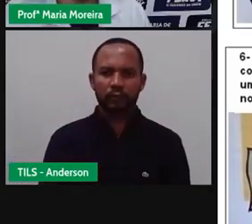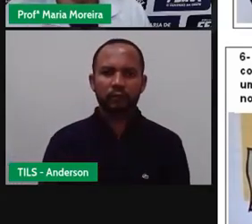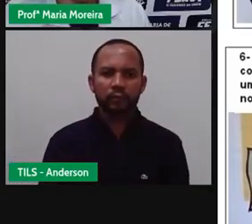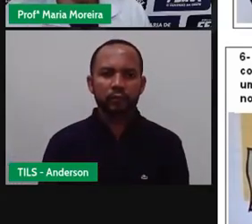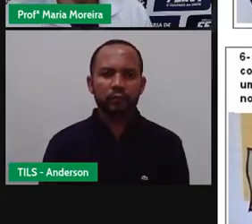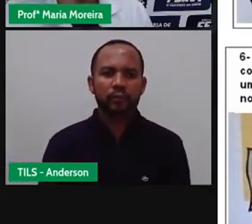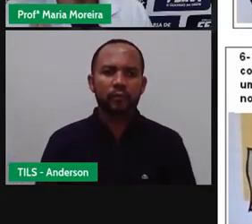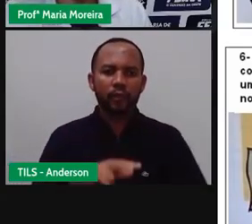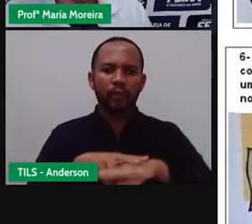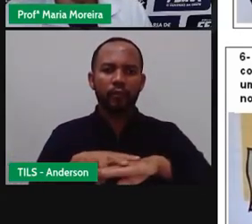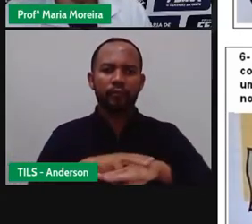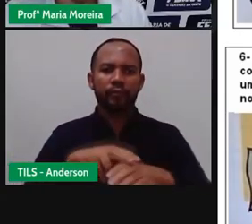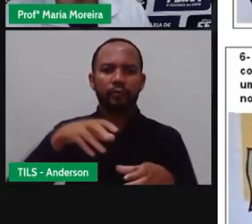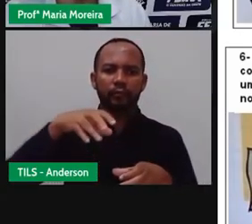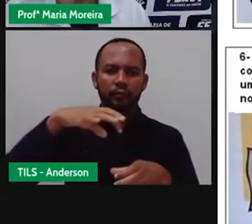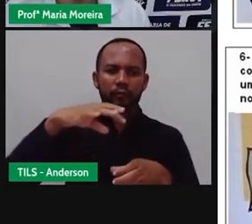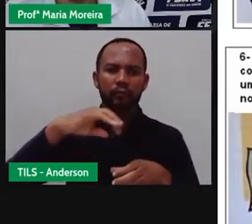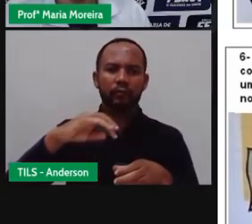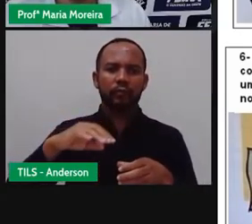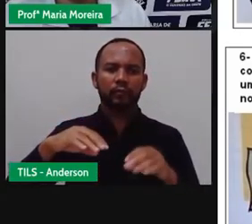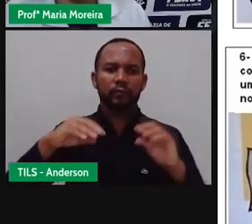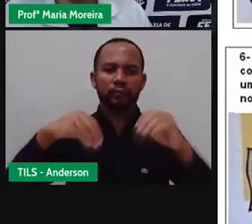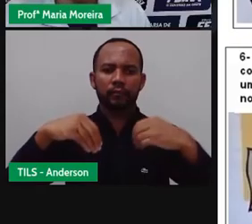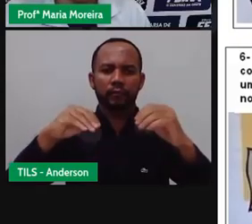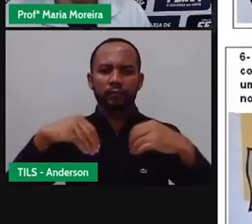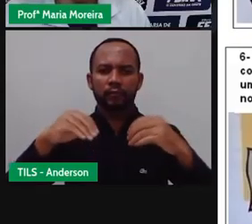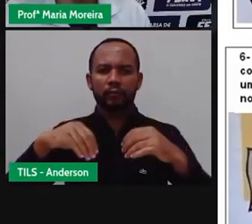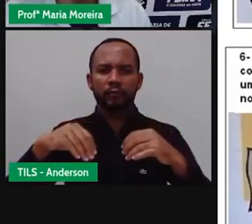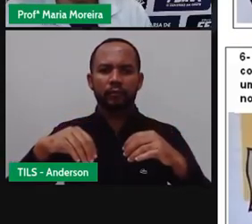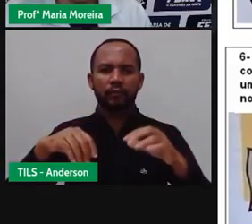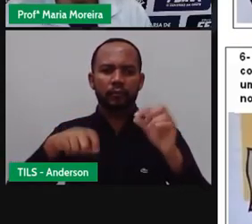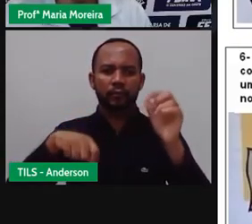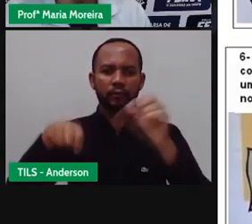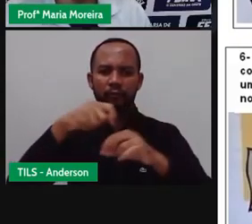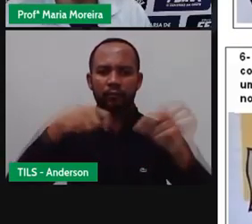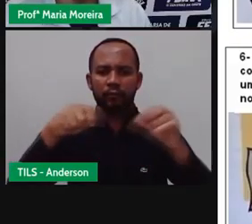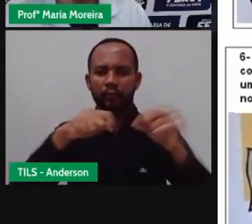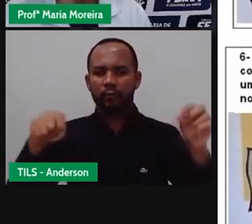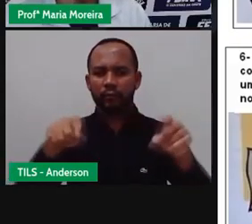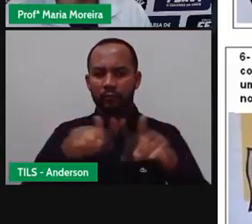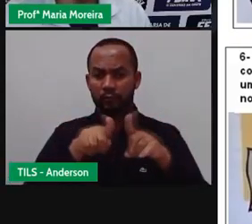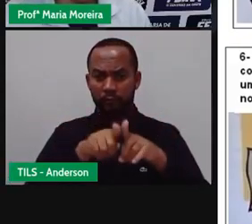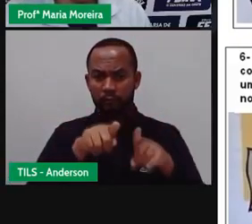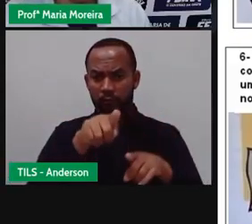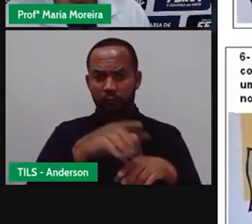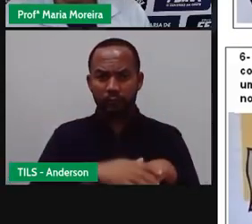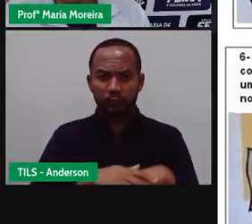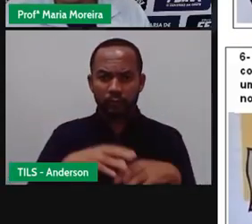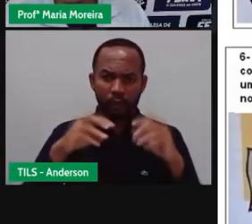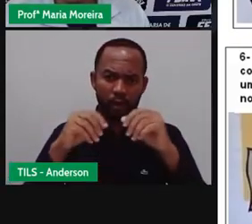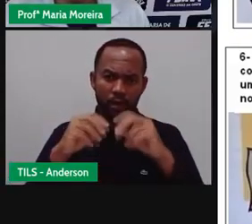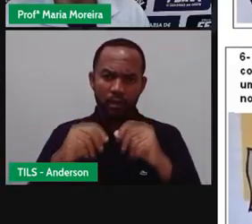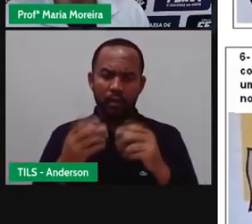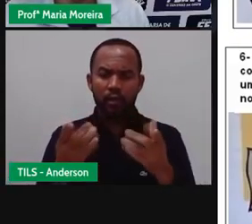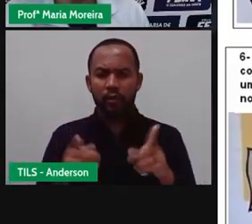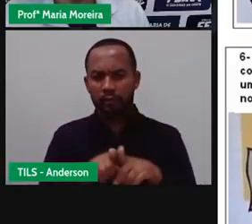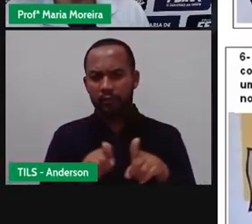pote de vidro, de um pedaço de tecido, um pedaço aí de cordão, tá? Esse tubo de papelão e areia e